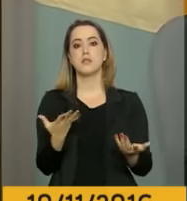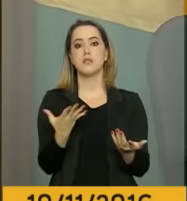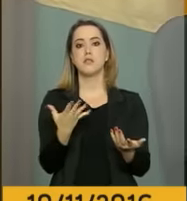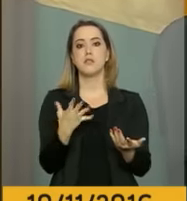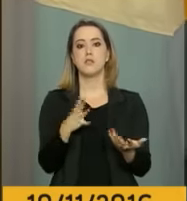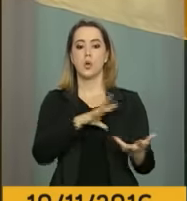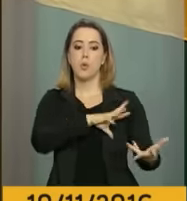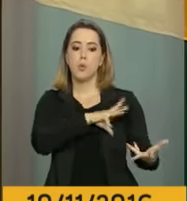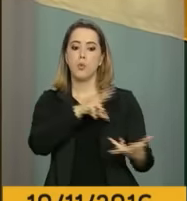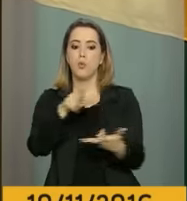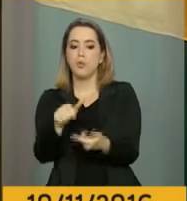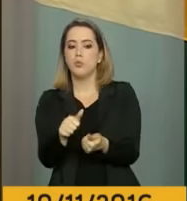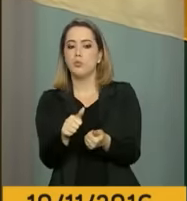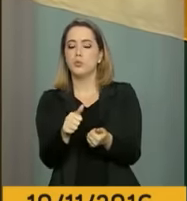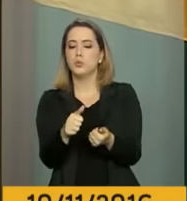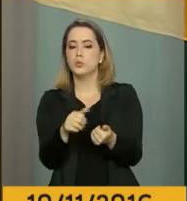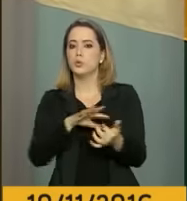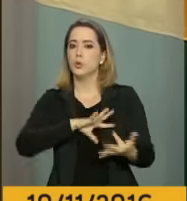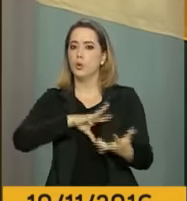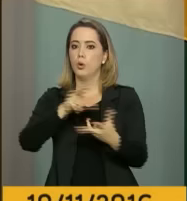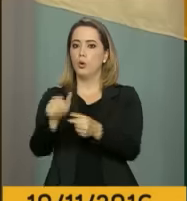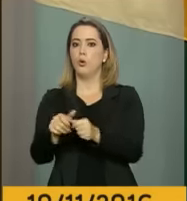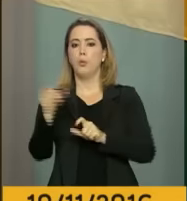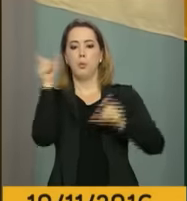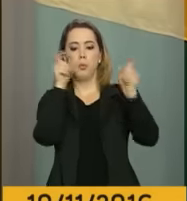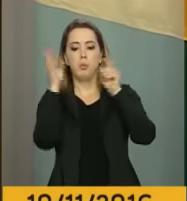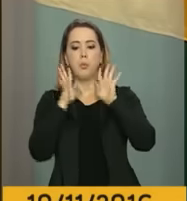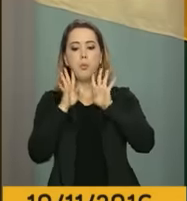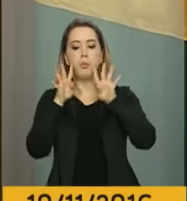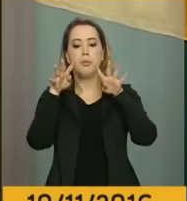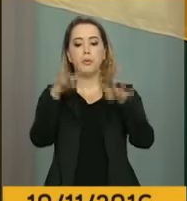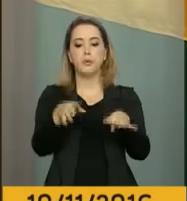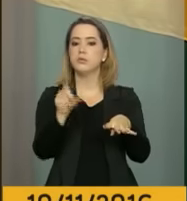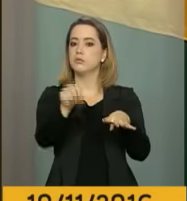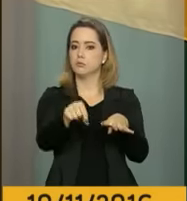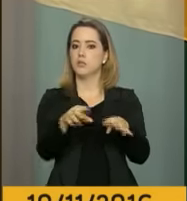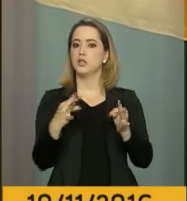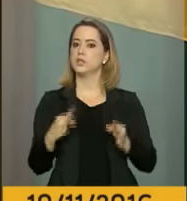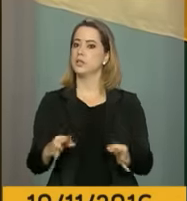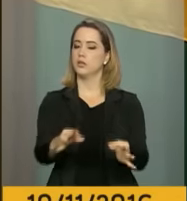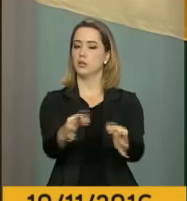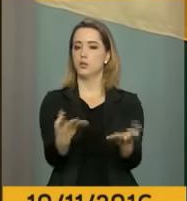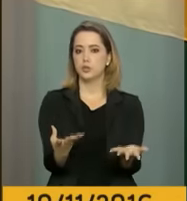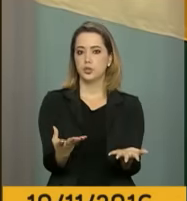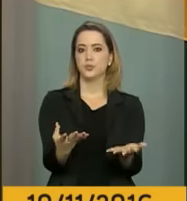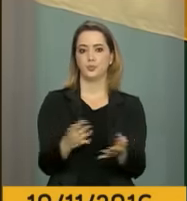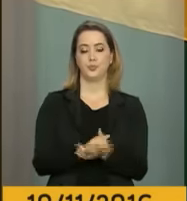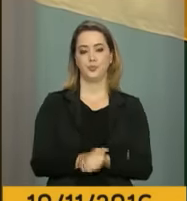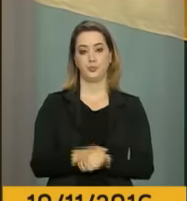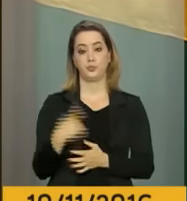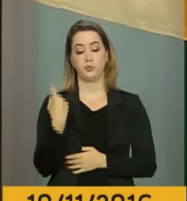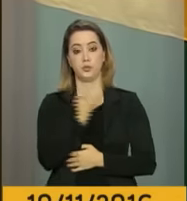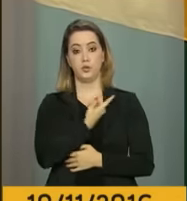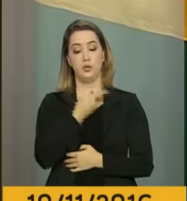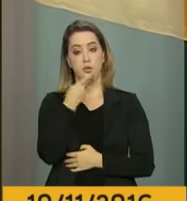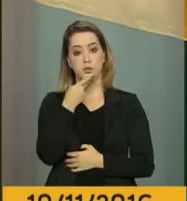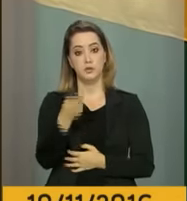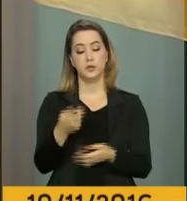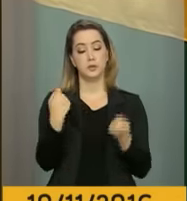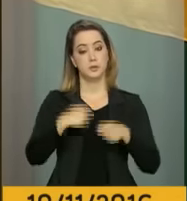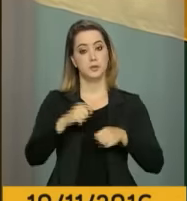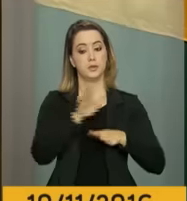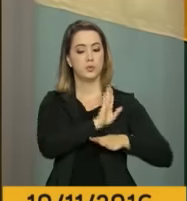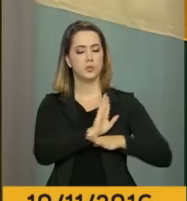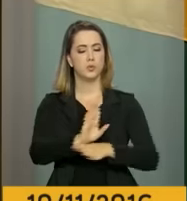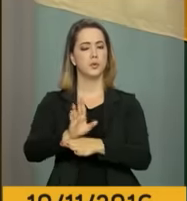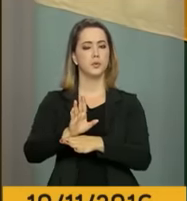o estrangeiro, os povos estrangeiros, têm do nosso país. Por isso que eu digo que nós temos que apoiar